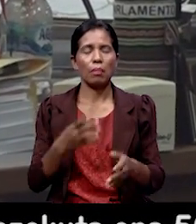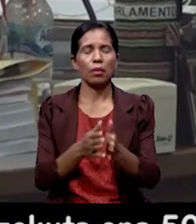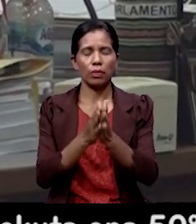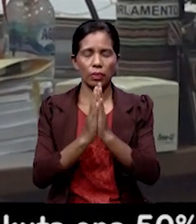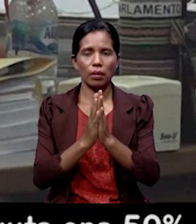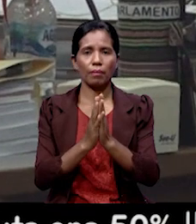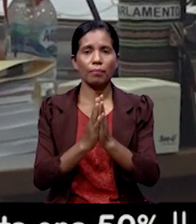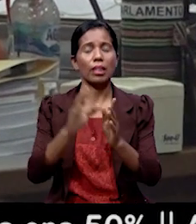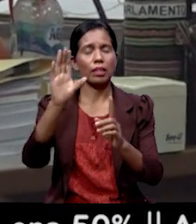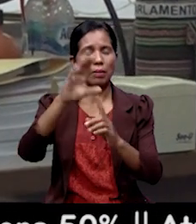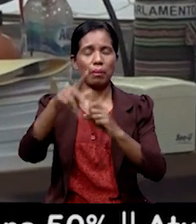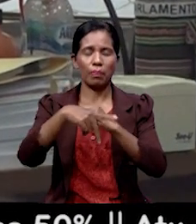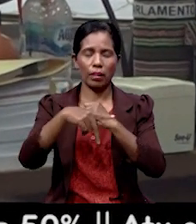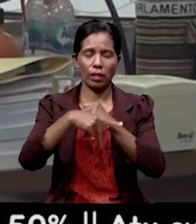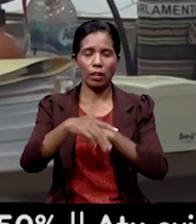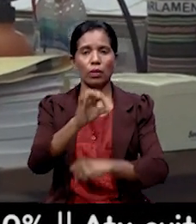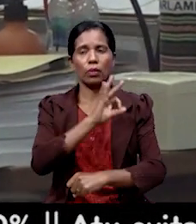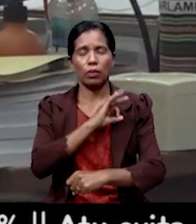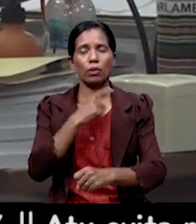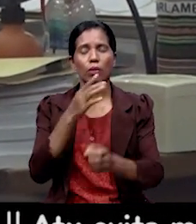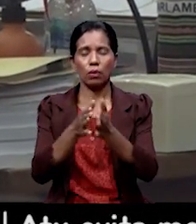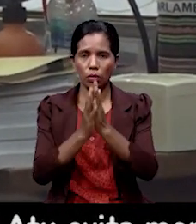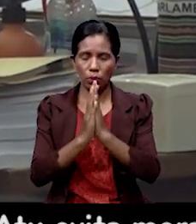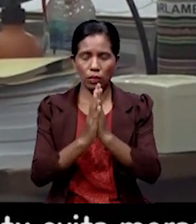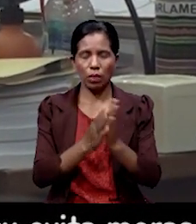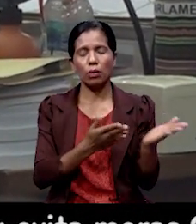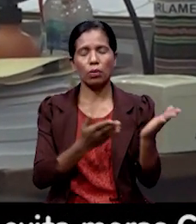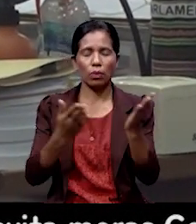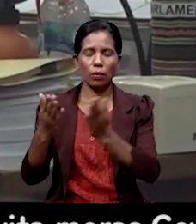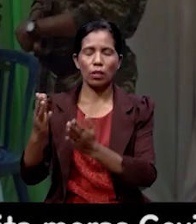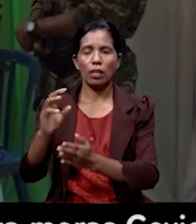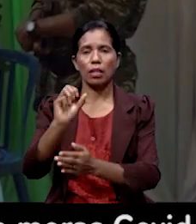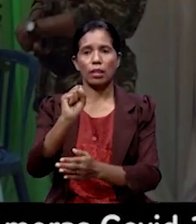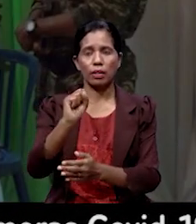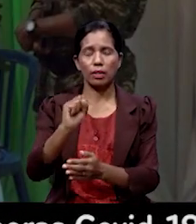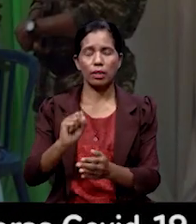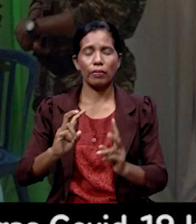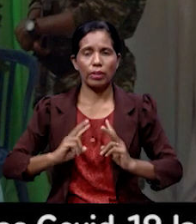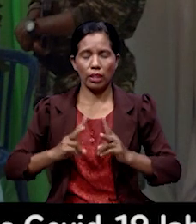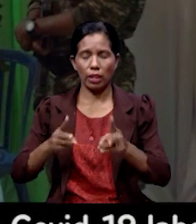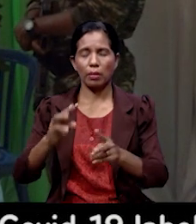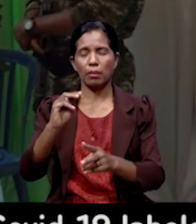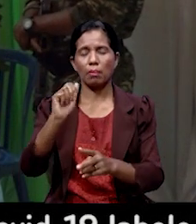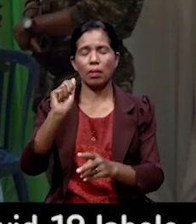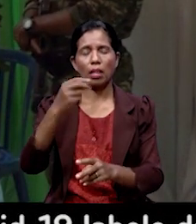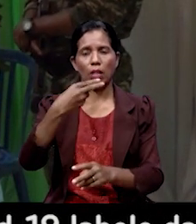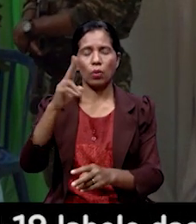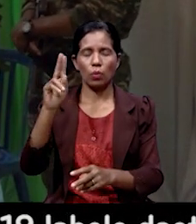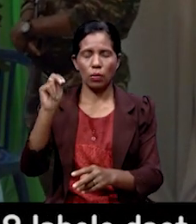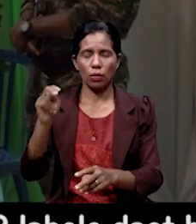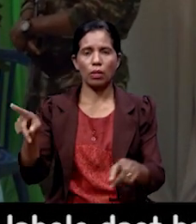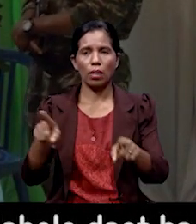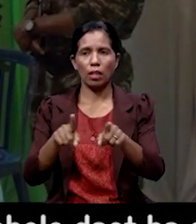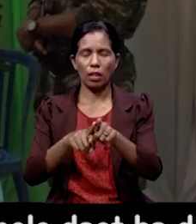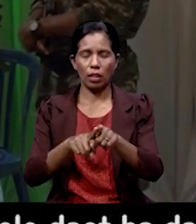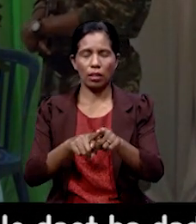Chefe bancada conto, deputada Olinda Guterres sugere a tolori cadáver saudoso mahunu bolere caratayano ba visita Parlamento Nacional no dar